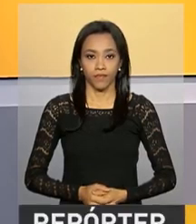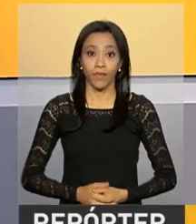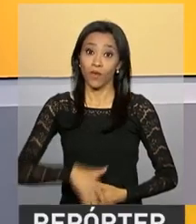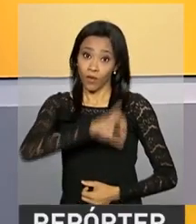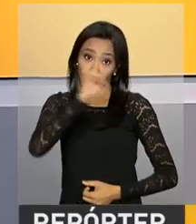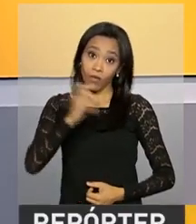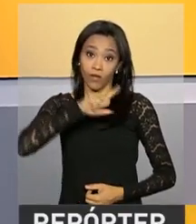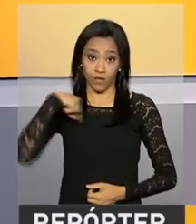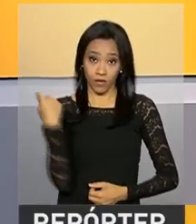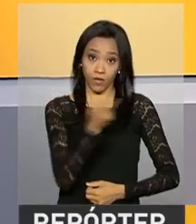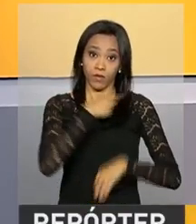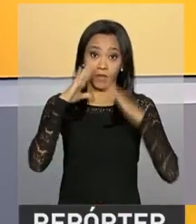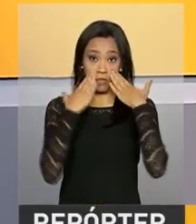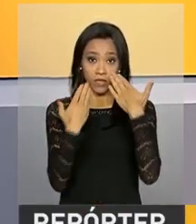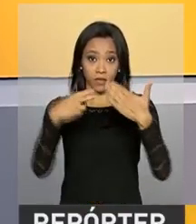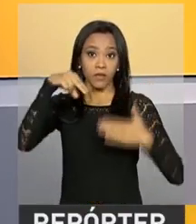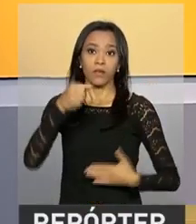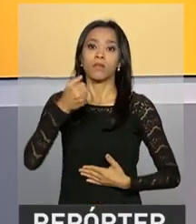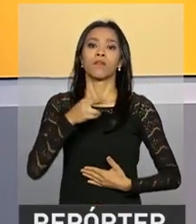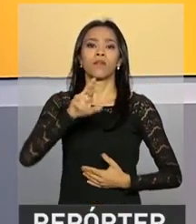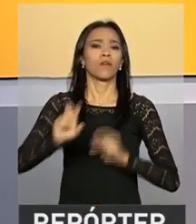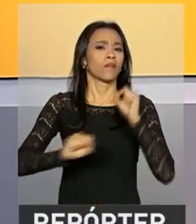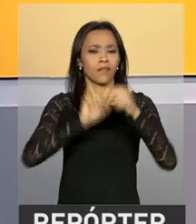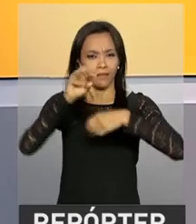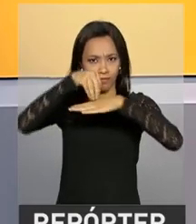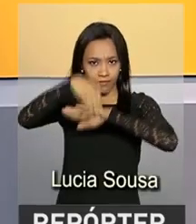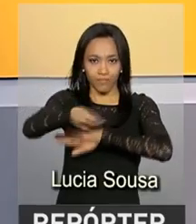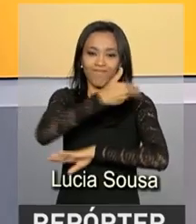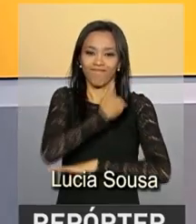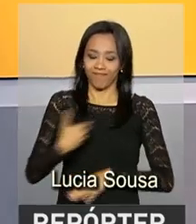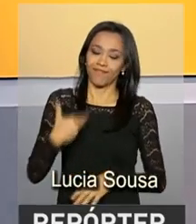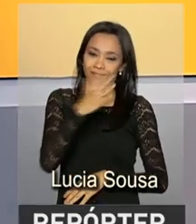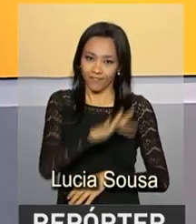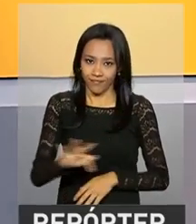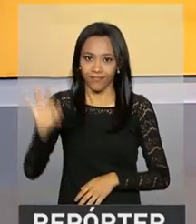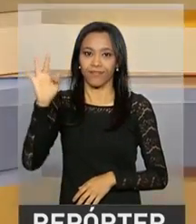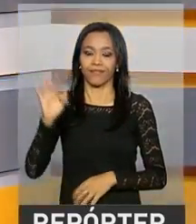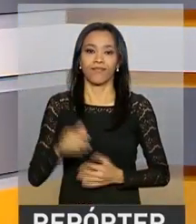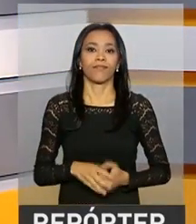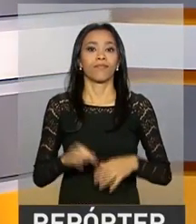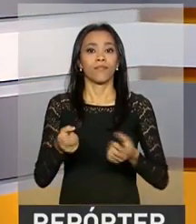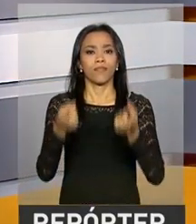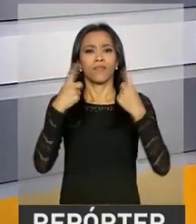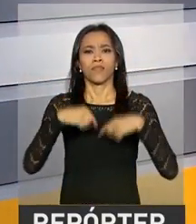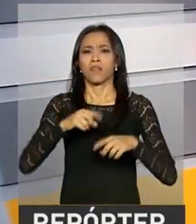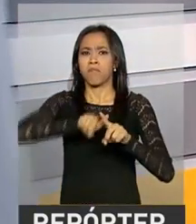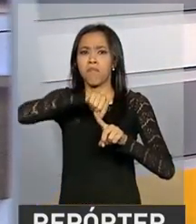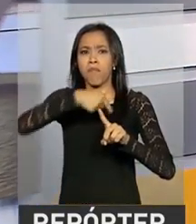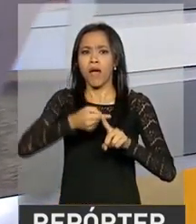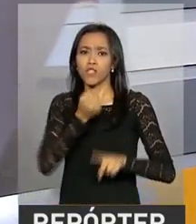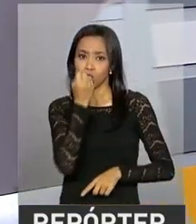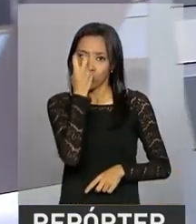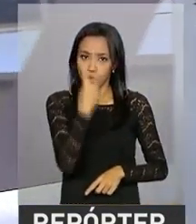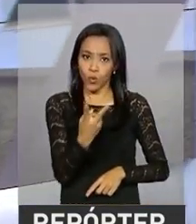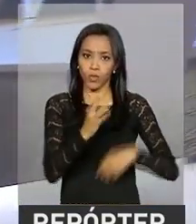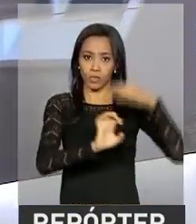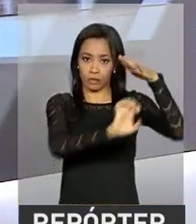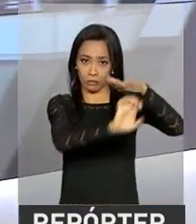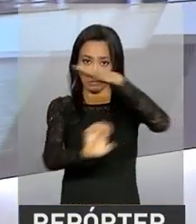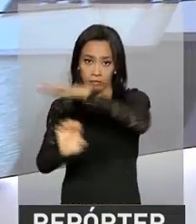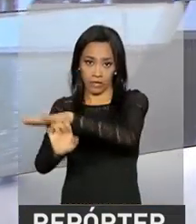Olá estamos de volta com o repórter NBR e as notícias do governo federal mais dois mais dois